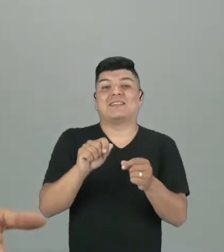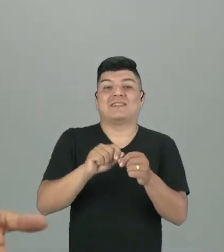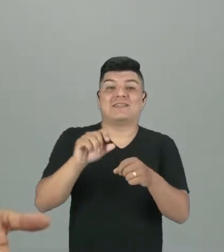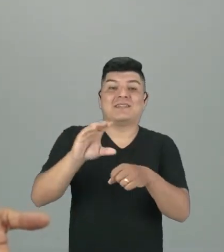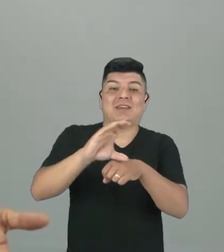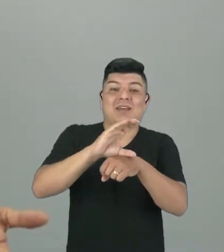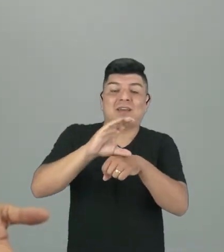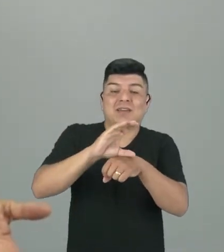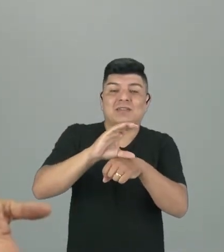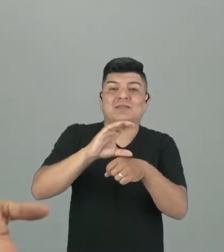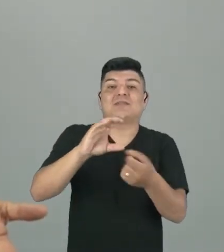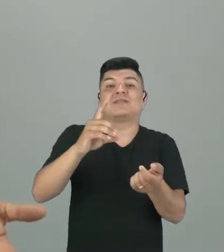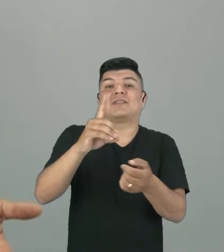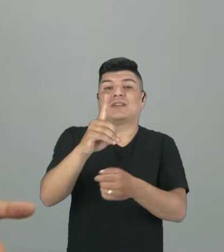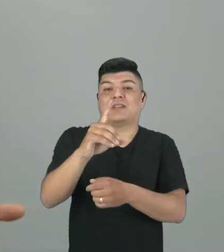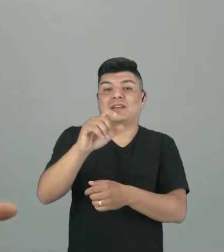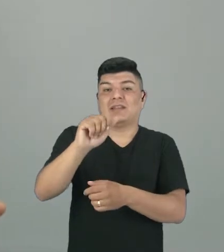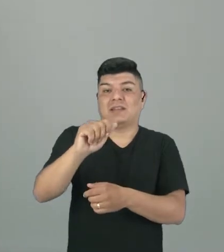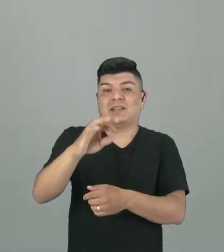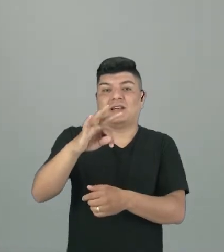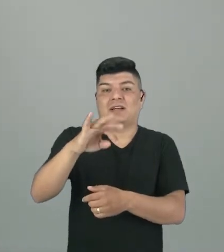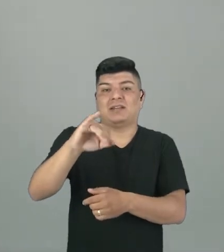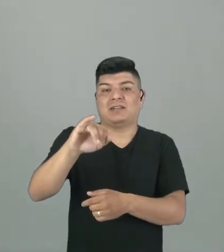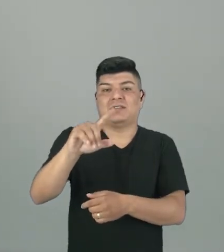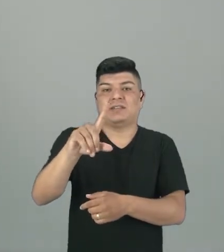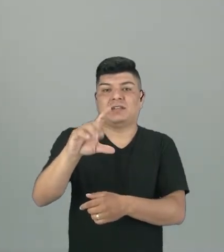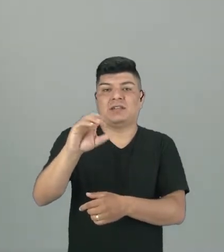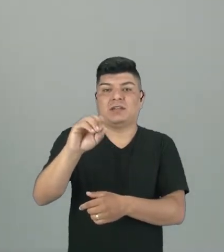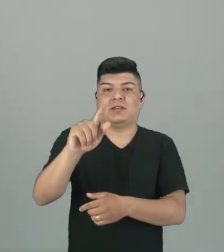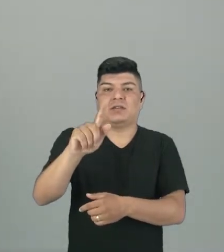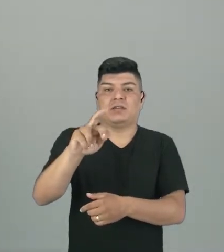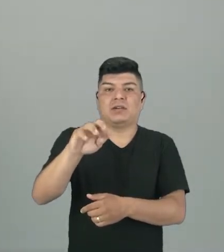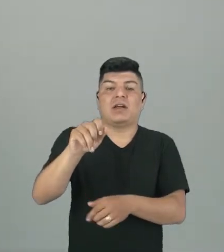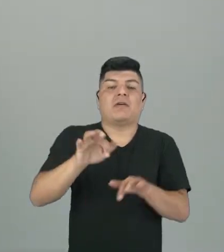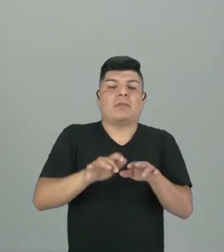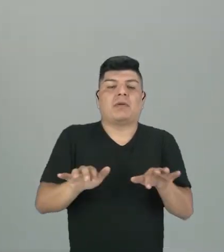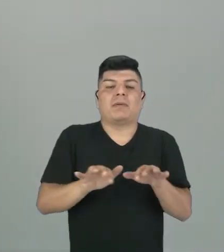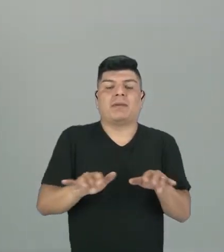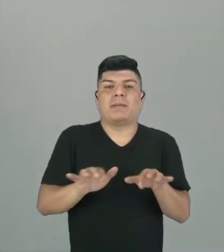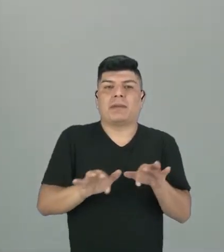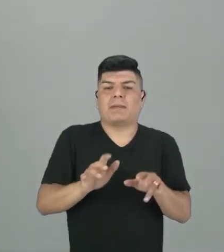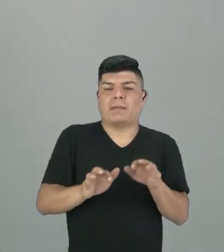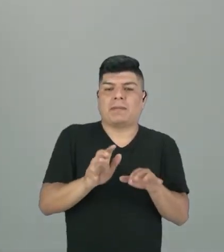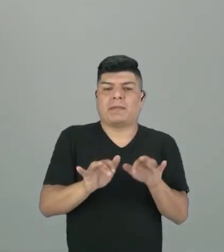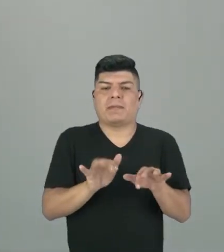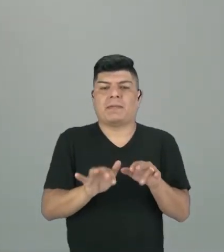mais datilografia, não é? Antigamente você ficava